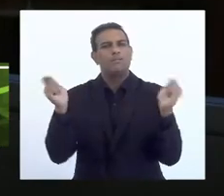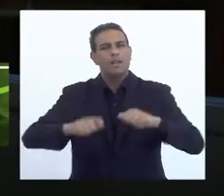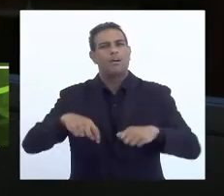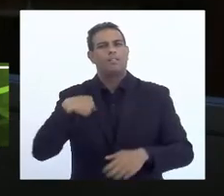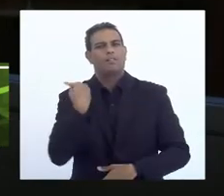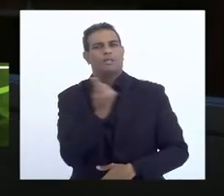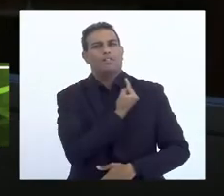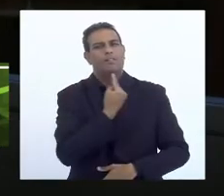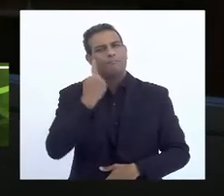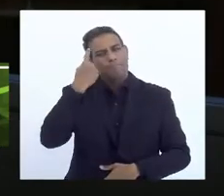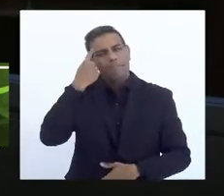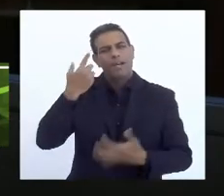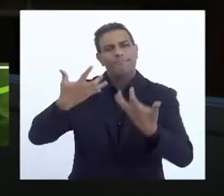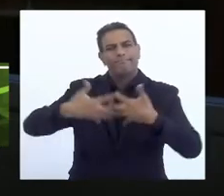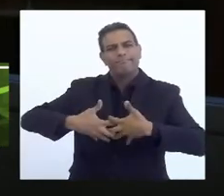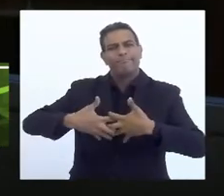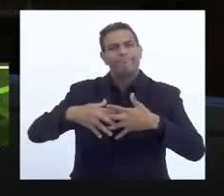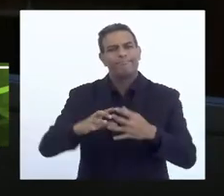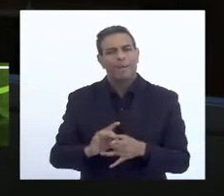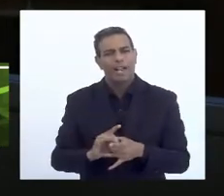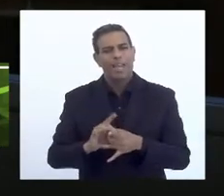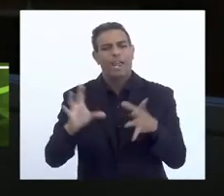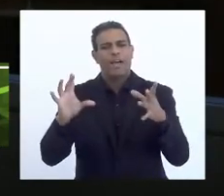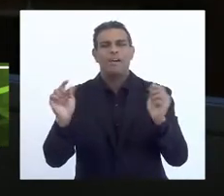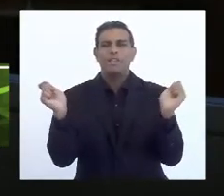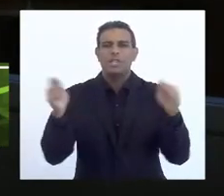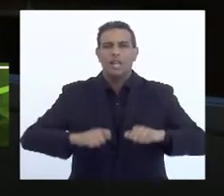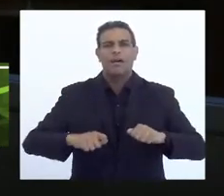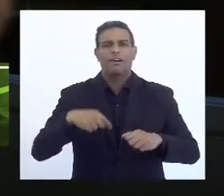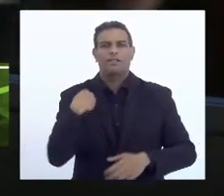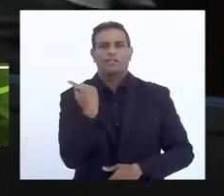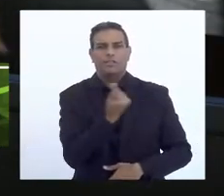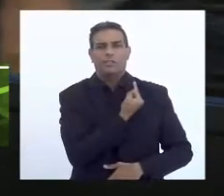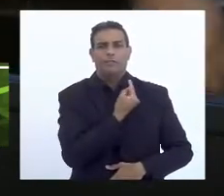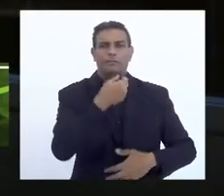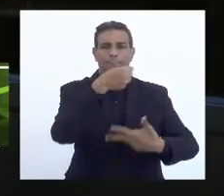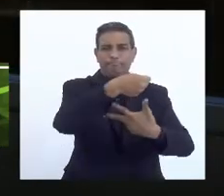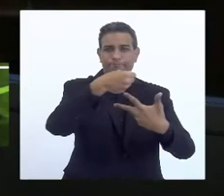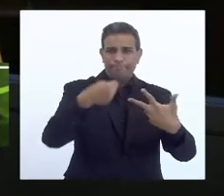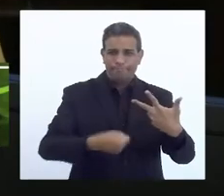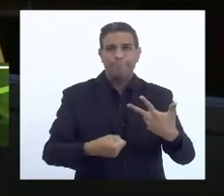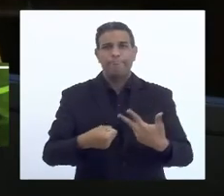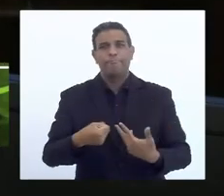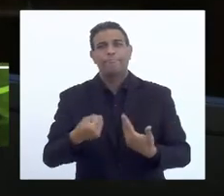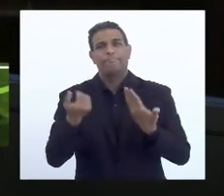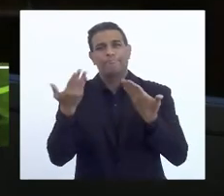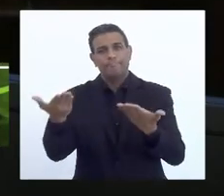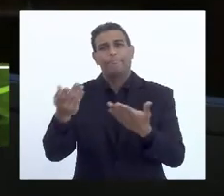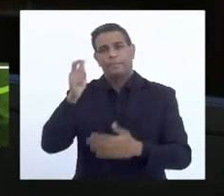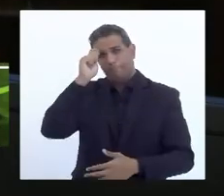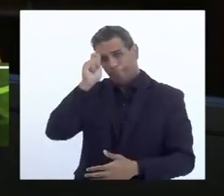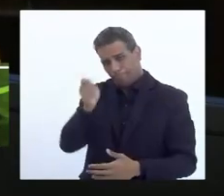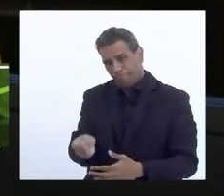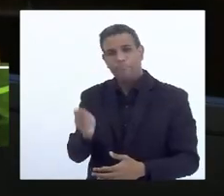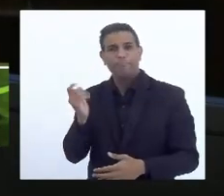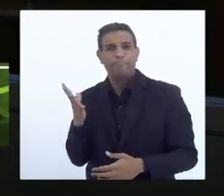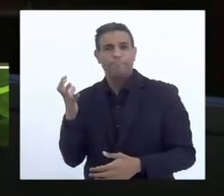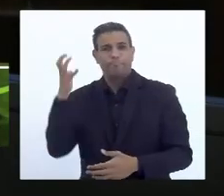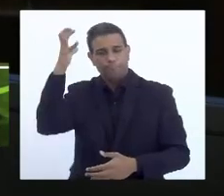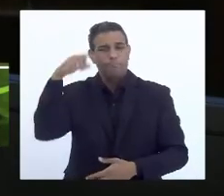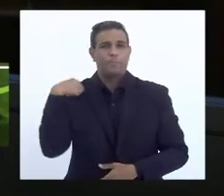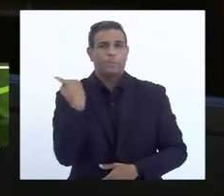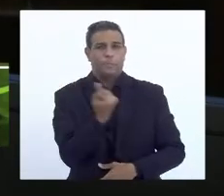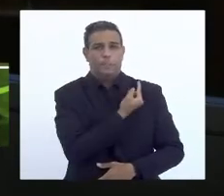de democracia, concepção de Estado. Então, é em nome de Marielle Franco que todas nós